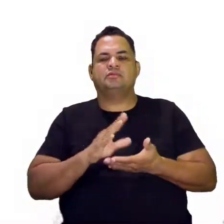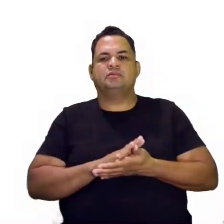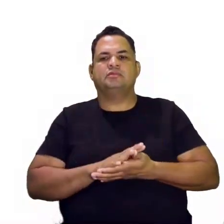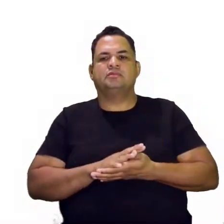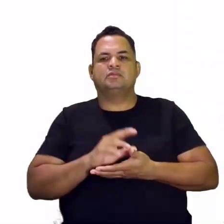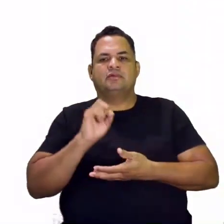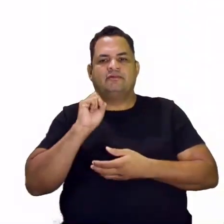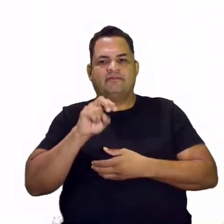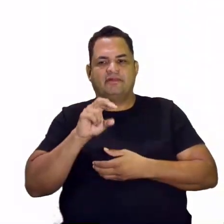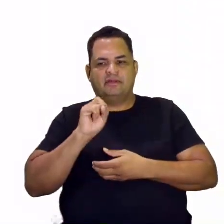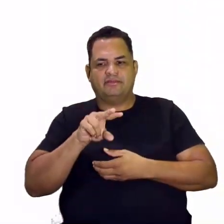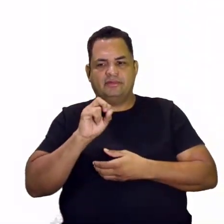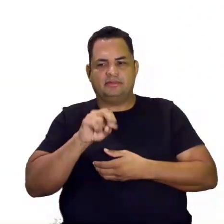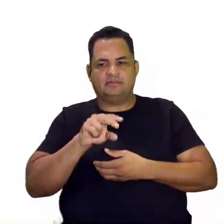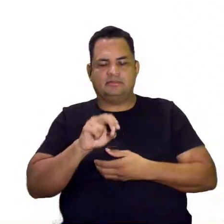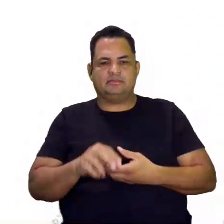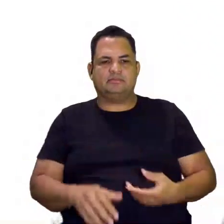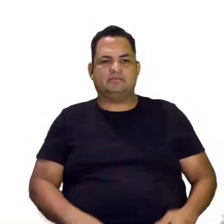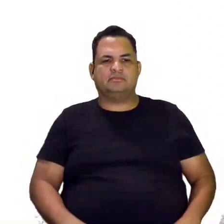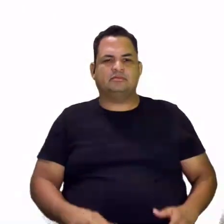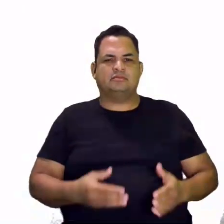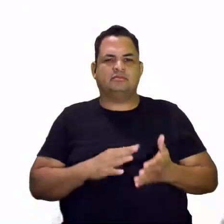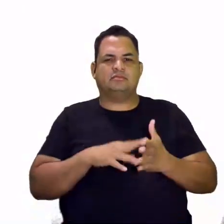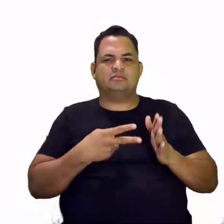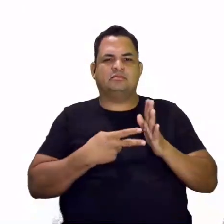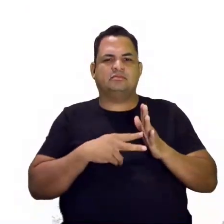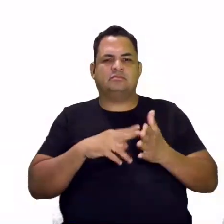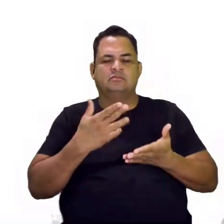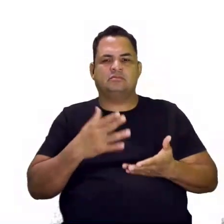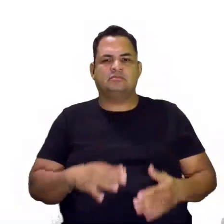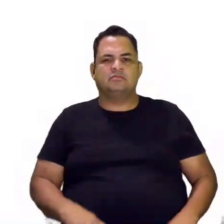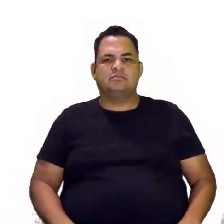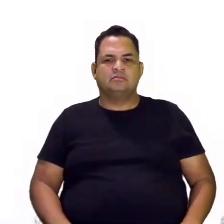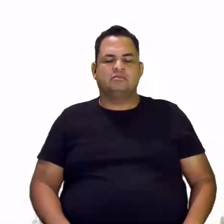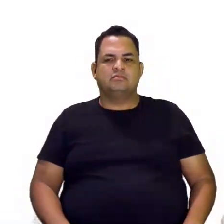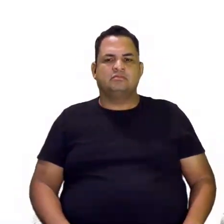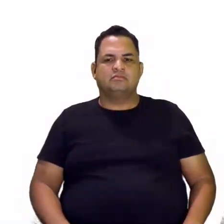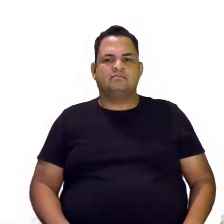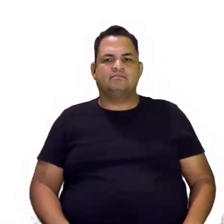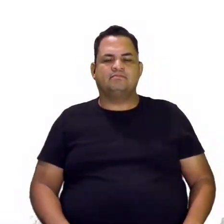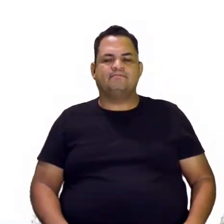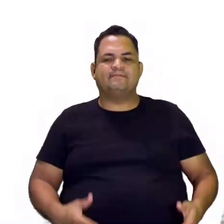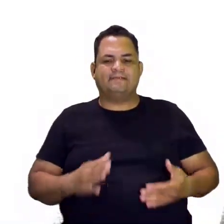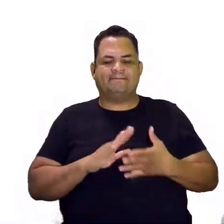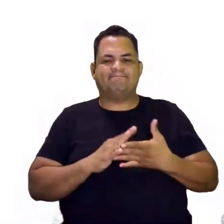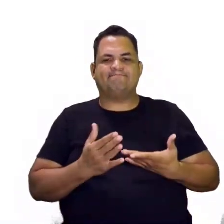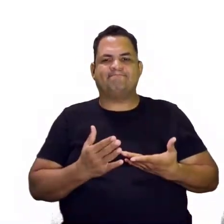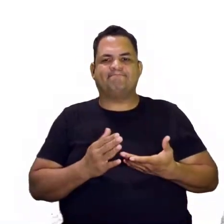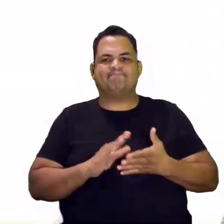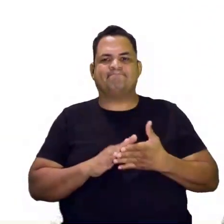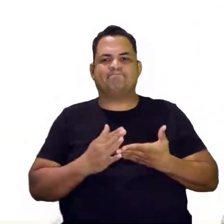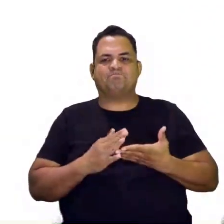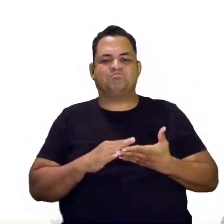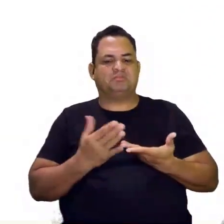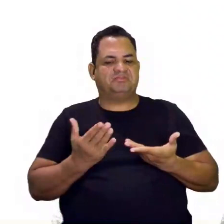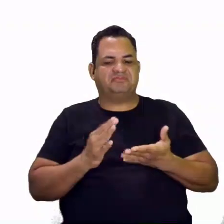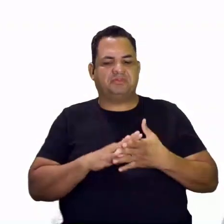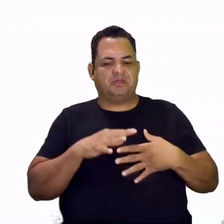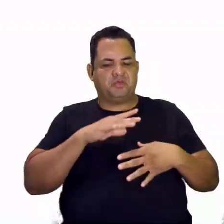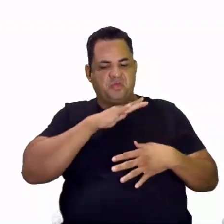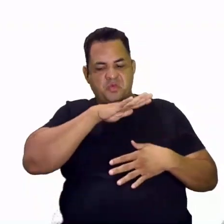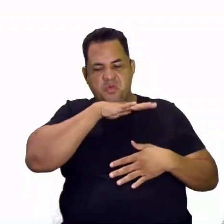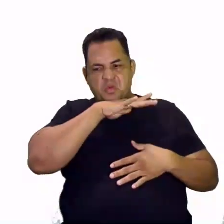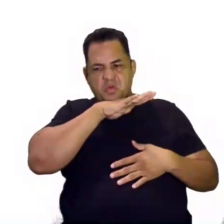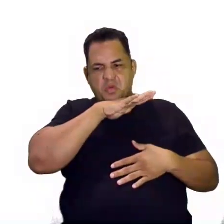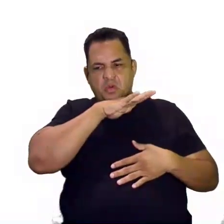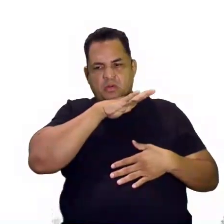latim significa veneno. Causa mal. O vírus é um parasita intracelular obrigatório. Gente, ele não vai fazer bem de forma nenhuma. Ele é